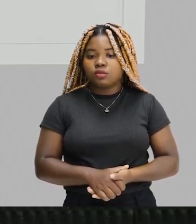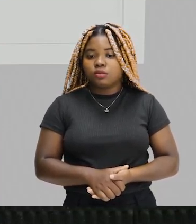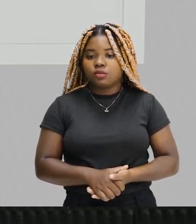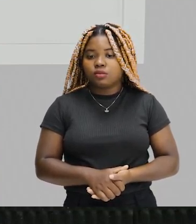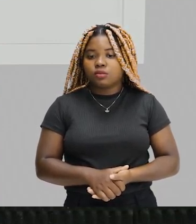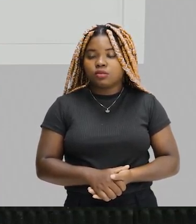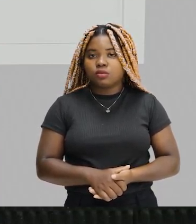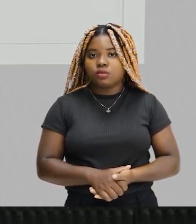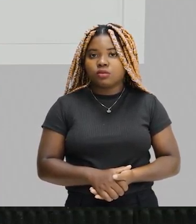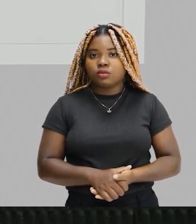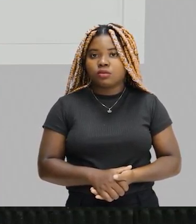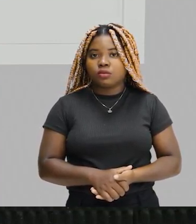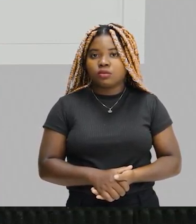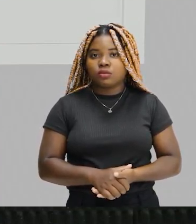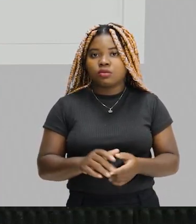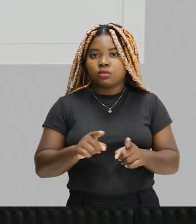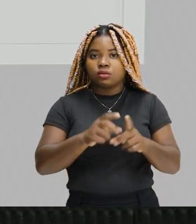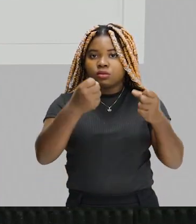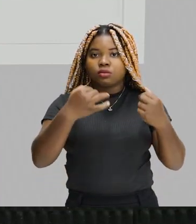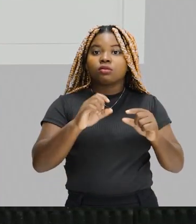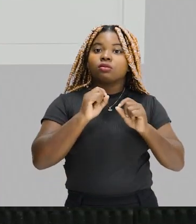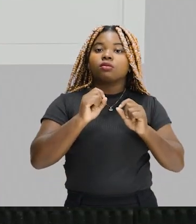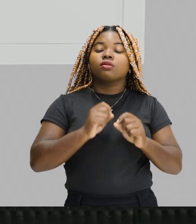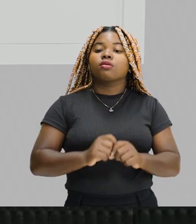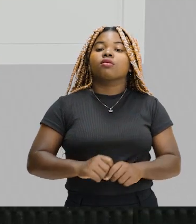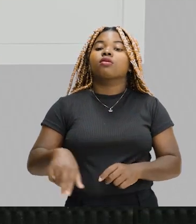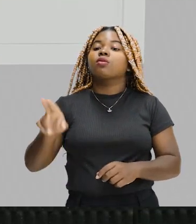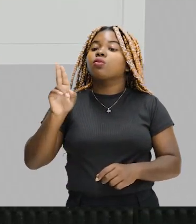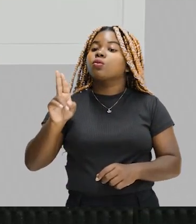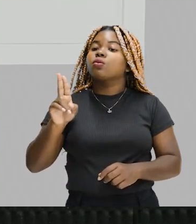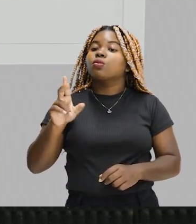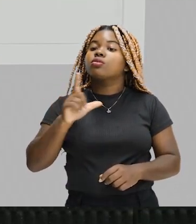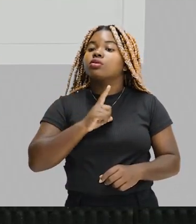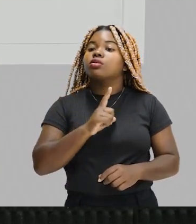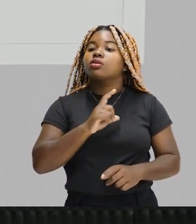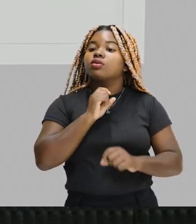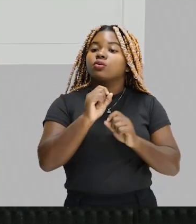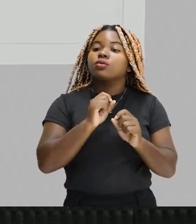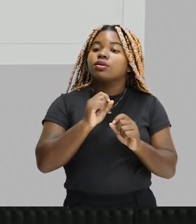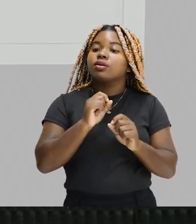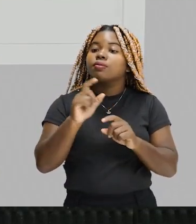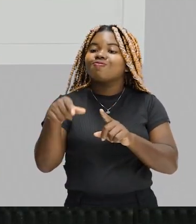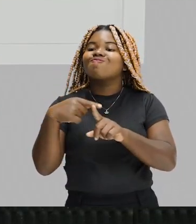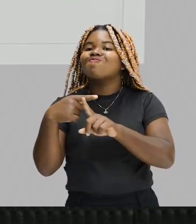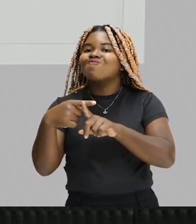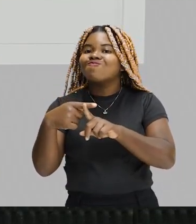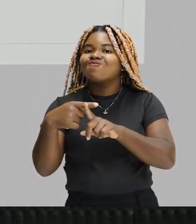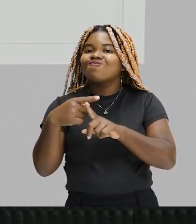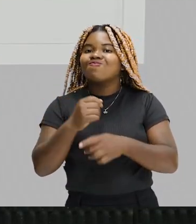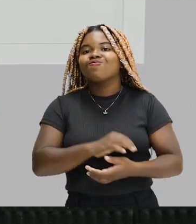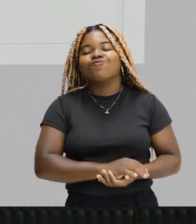Pela letra U. E ele diz que o up tem carga positiva